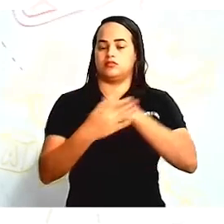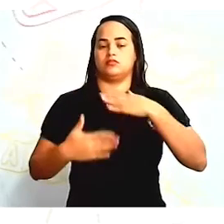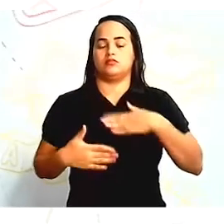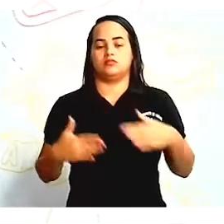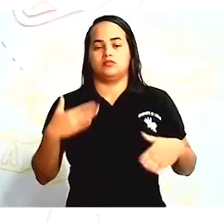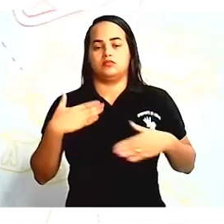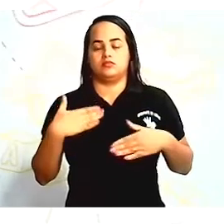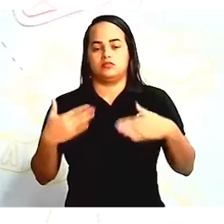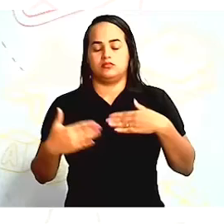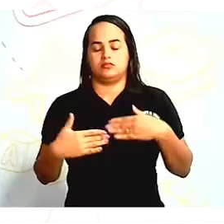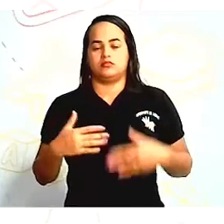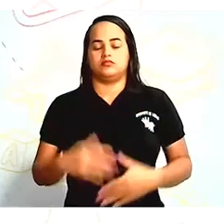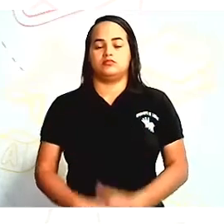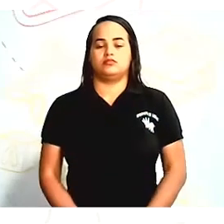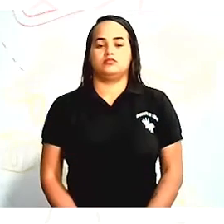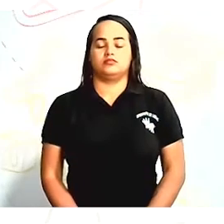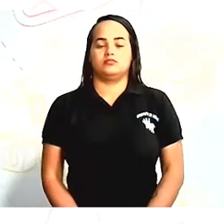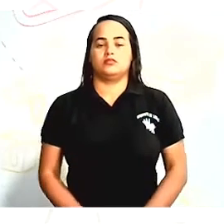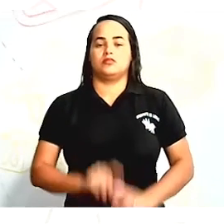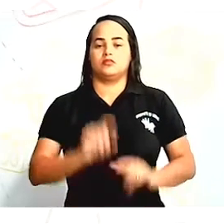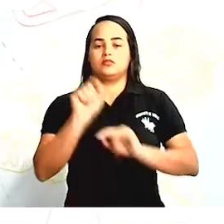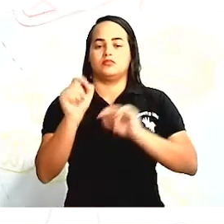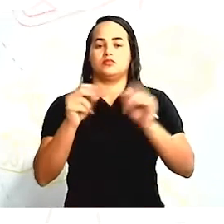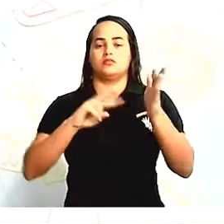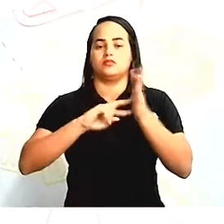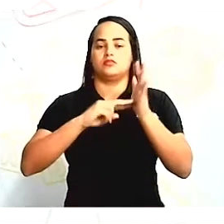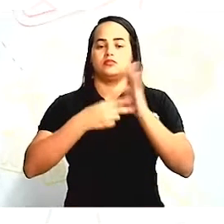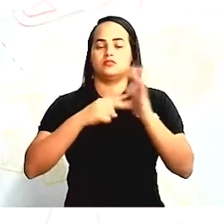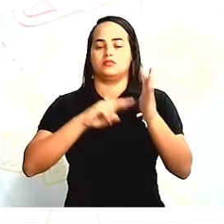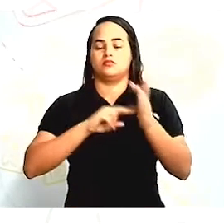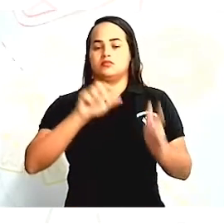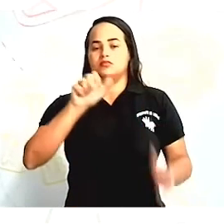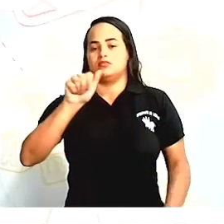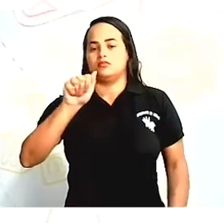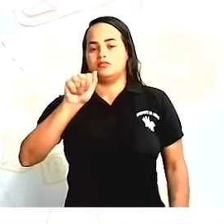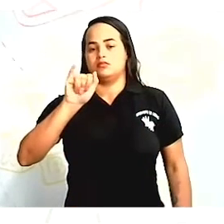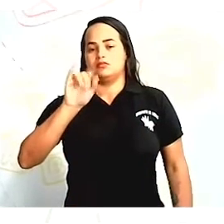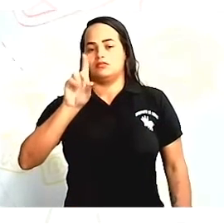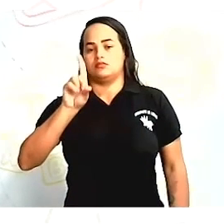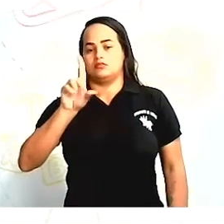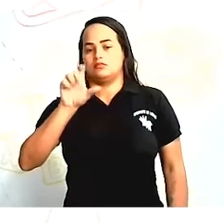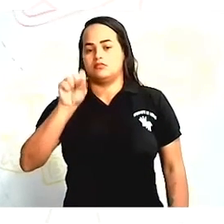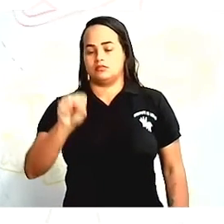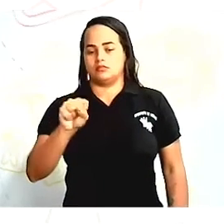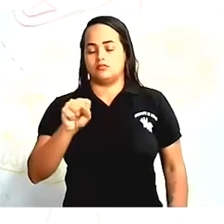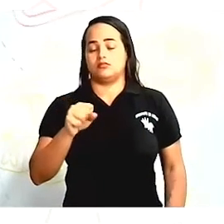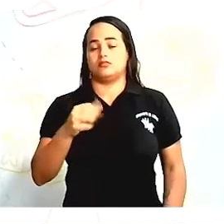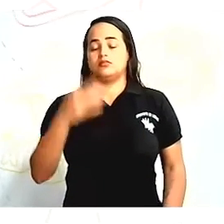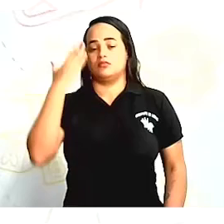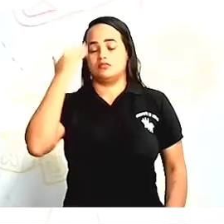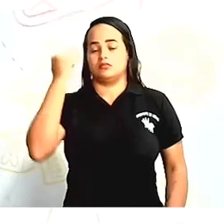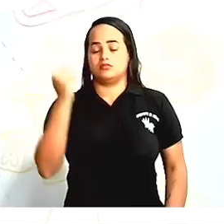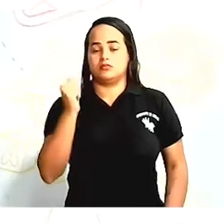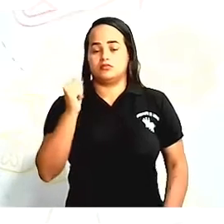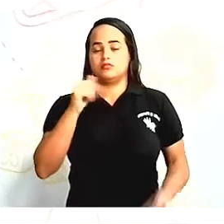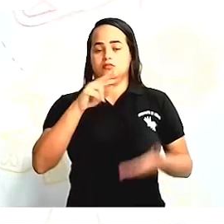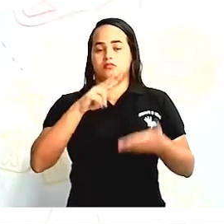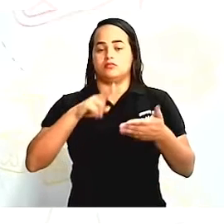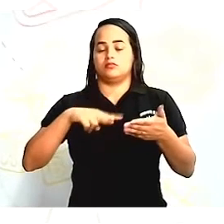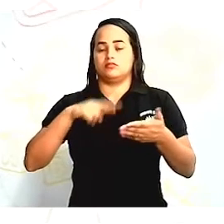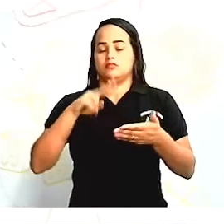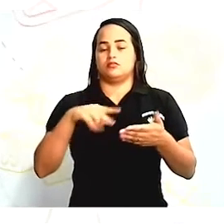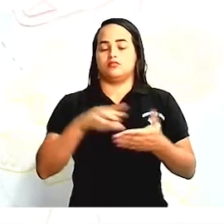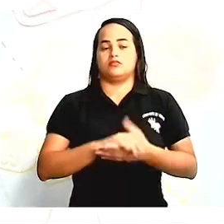anticorpos sanguíneos. E o que quer dizer a sigla AIDS? Sabemos que ela é lida de trás para frente, que quer dizer